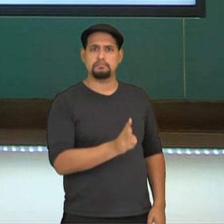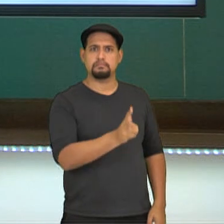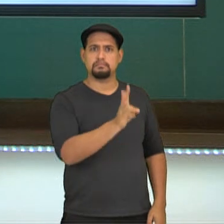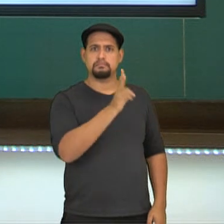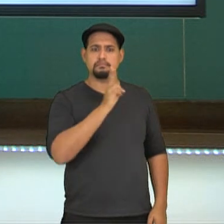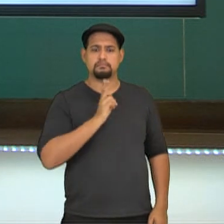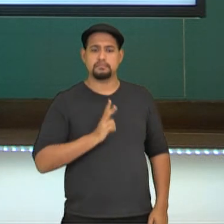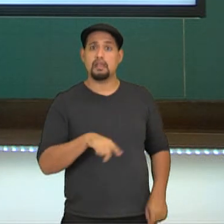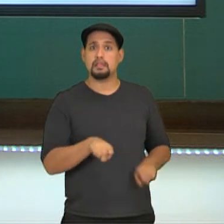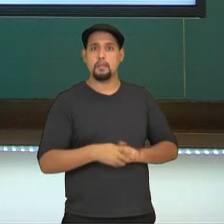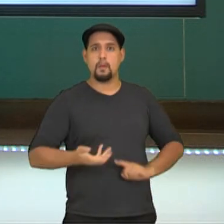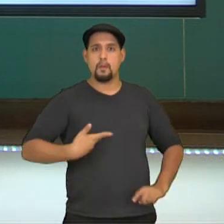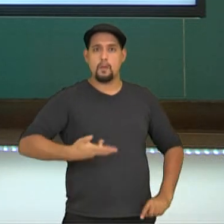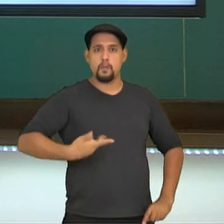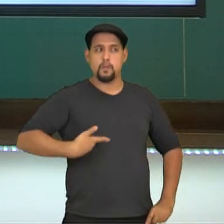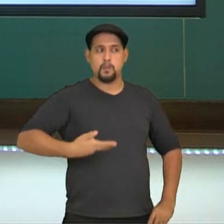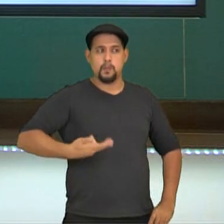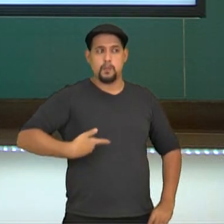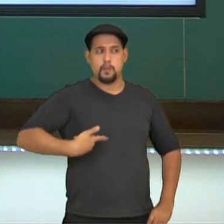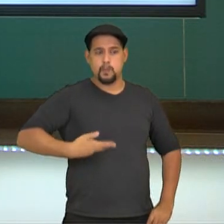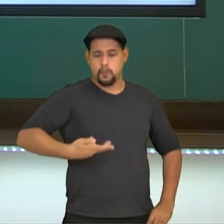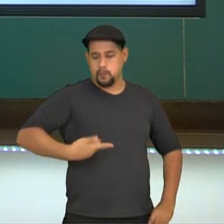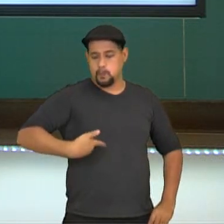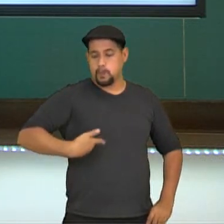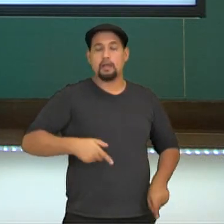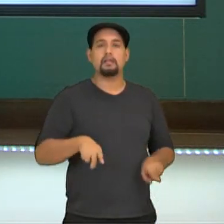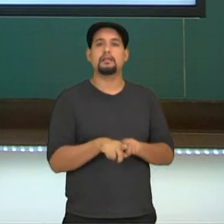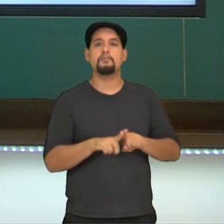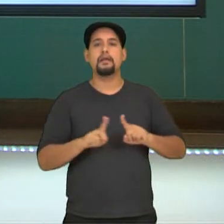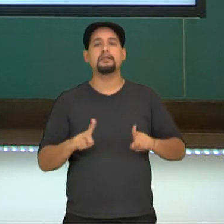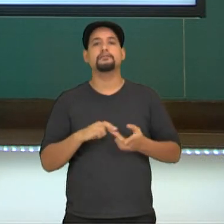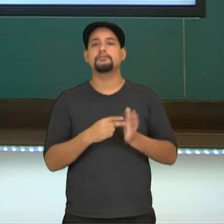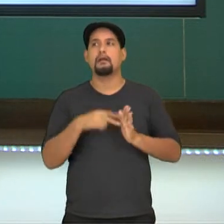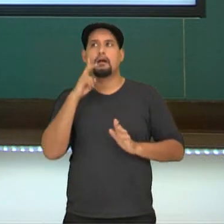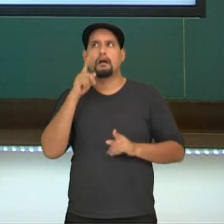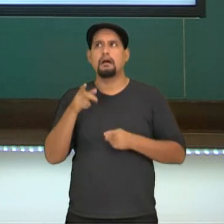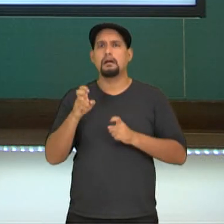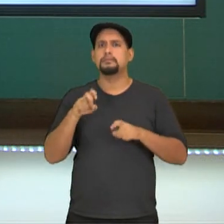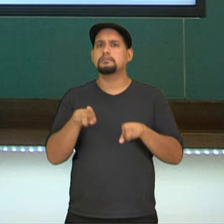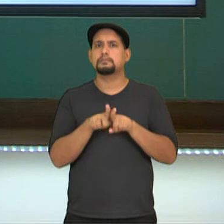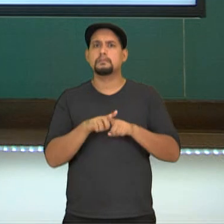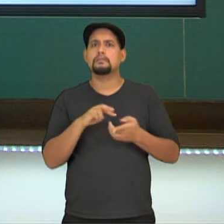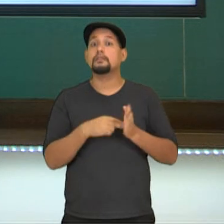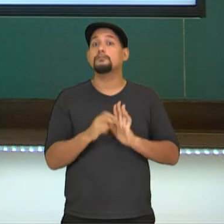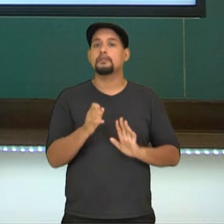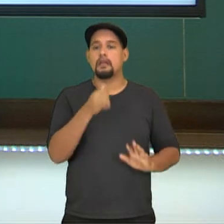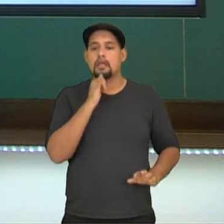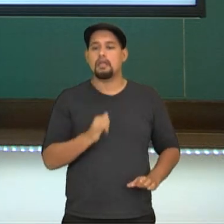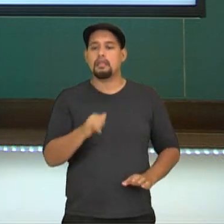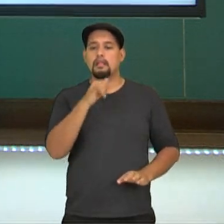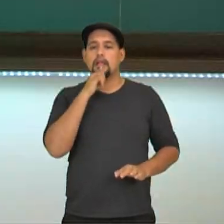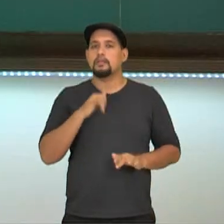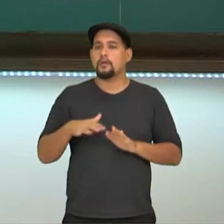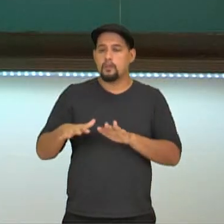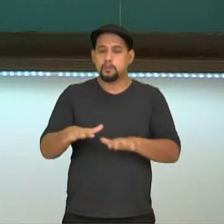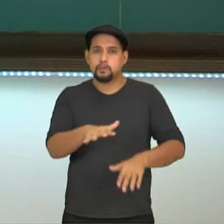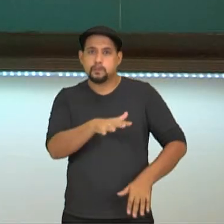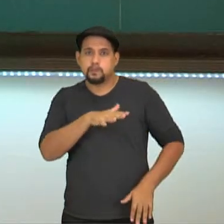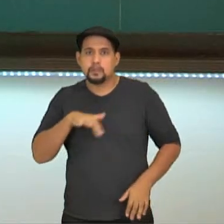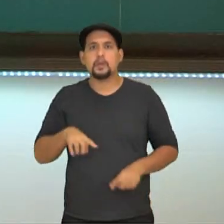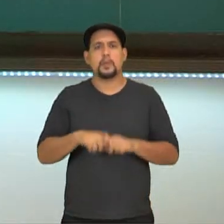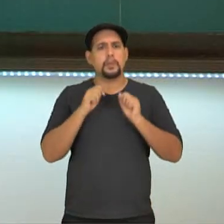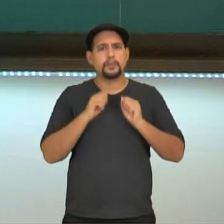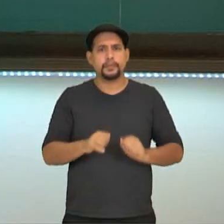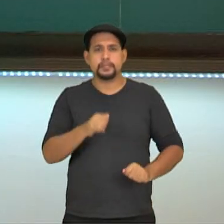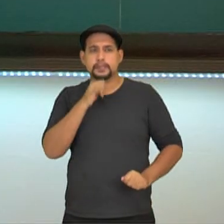uma aceleração constante, tá? Então essa é a grande sacada, propriedade do campo elétrico uniforme, que eu posso pôr cargas